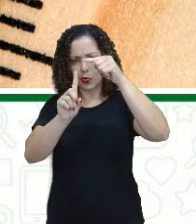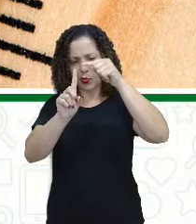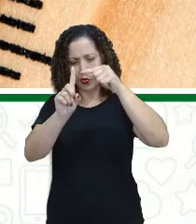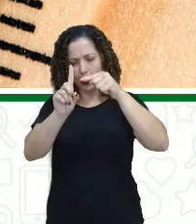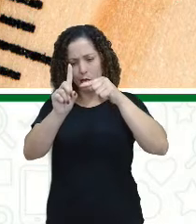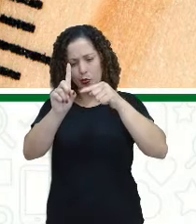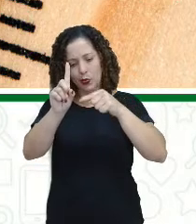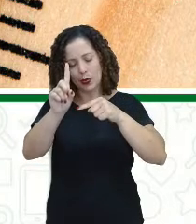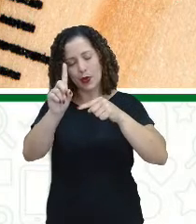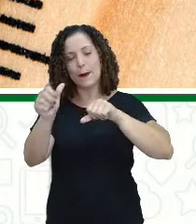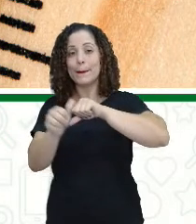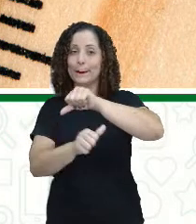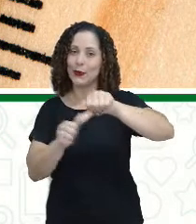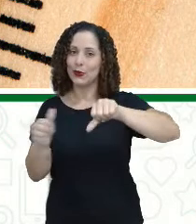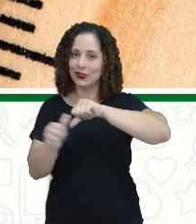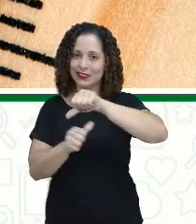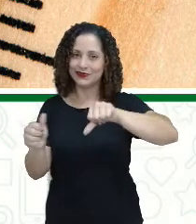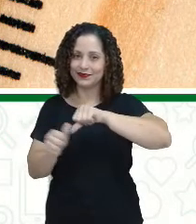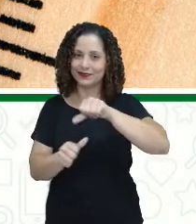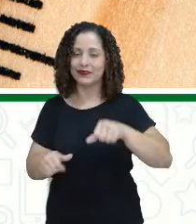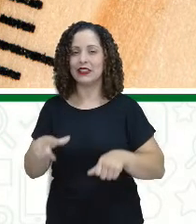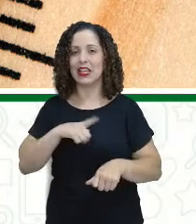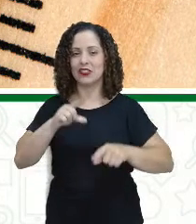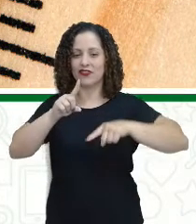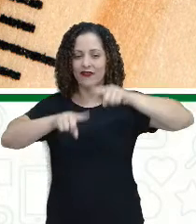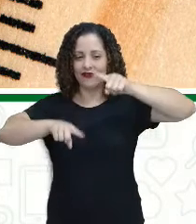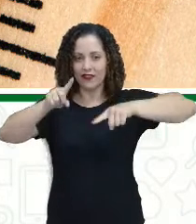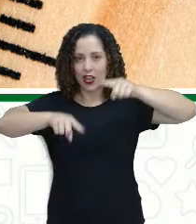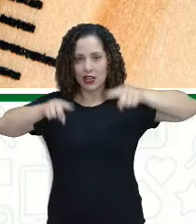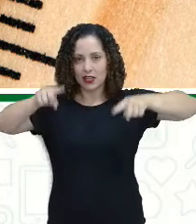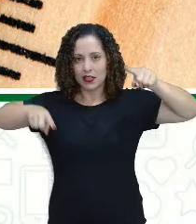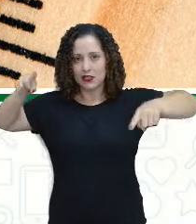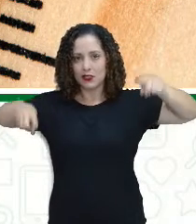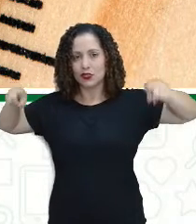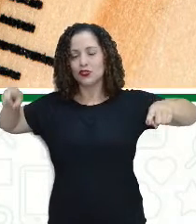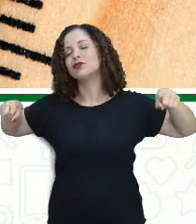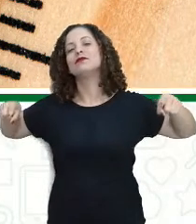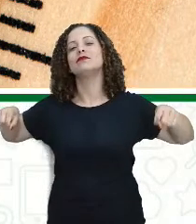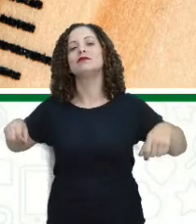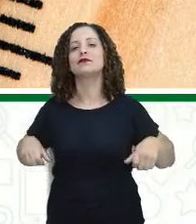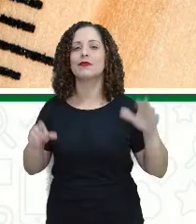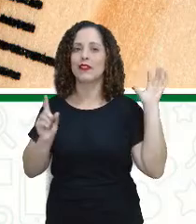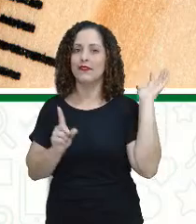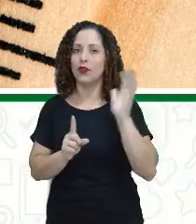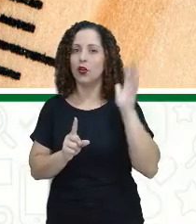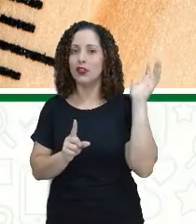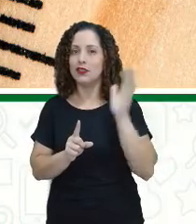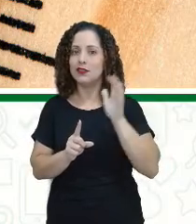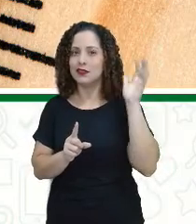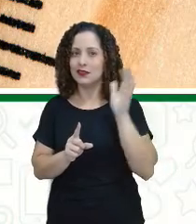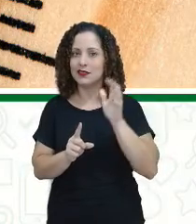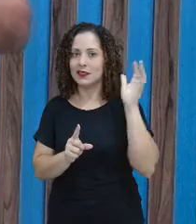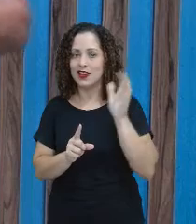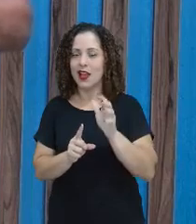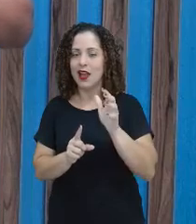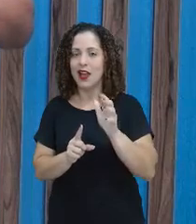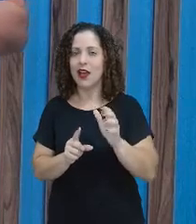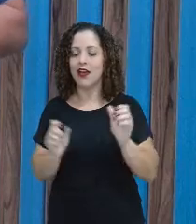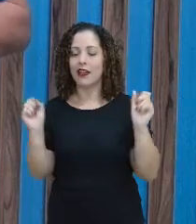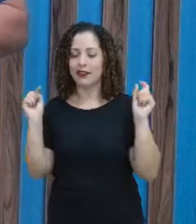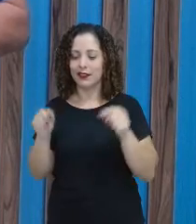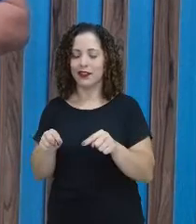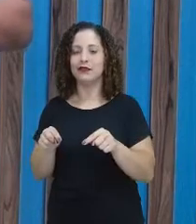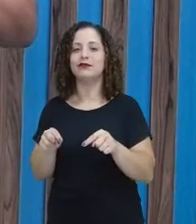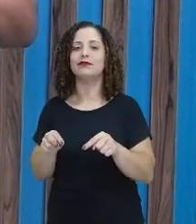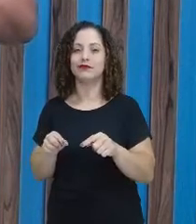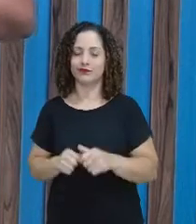também muda. Então, existem essas variações de temperatura e isso influencia diretamente no estado físico da